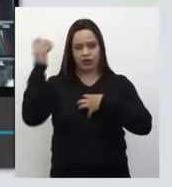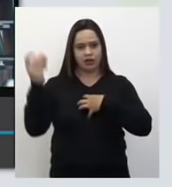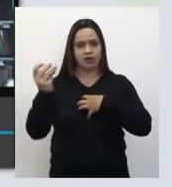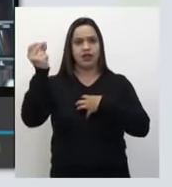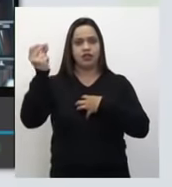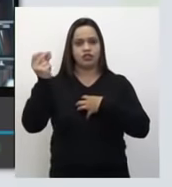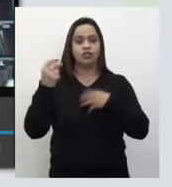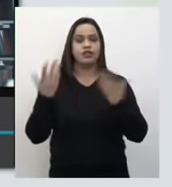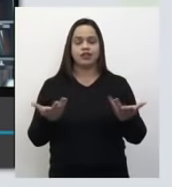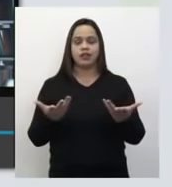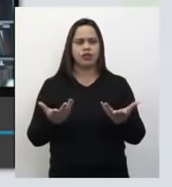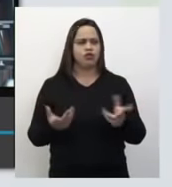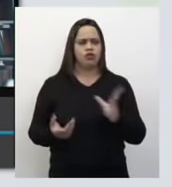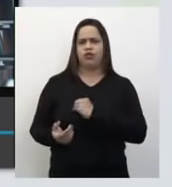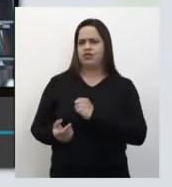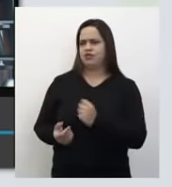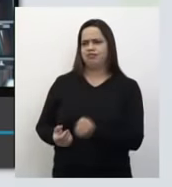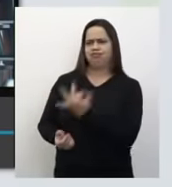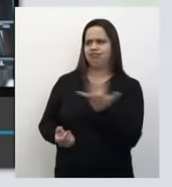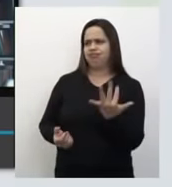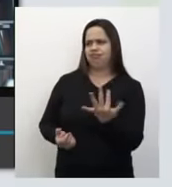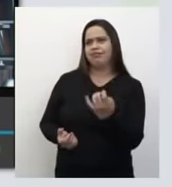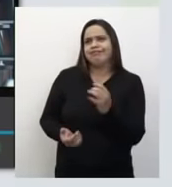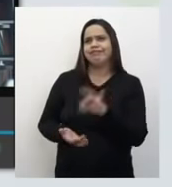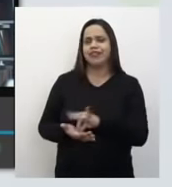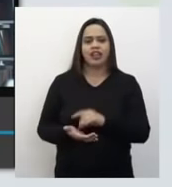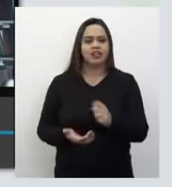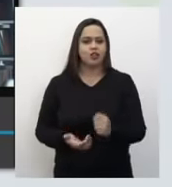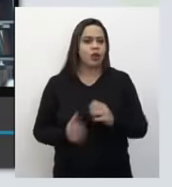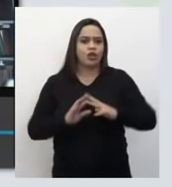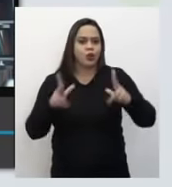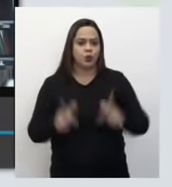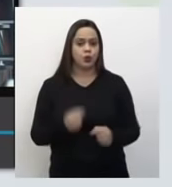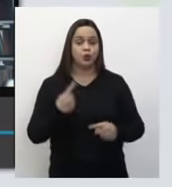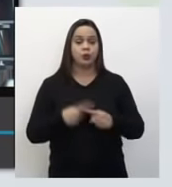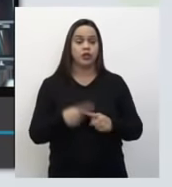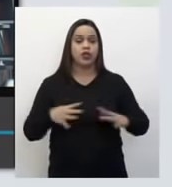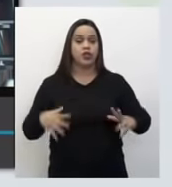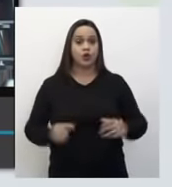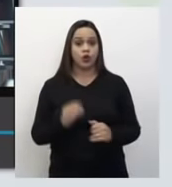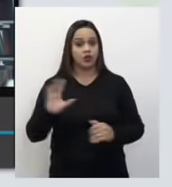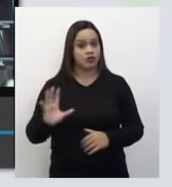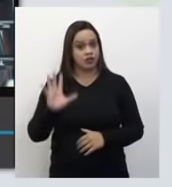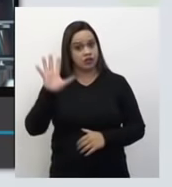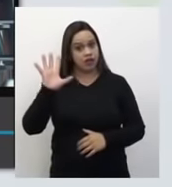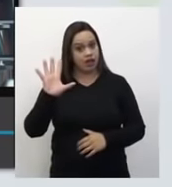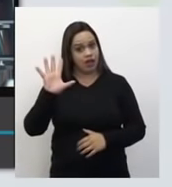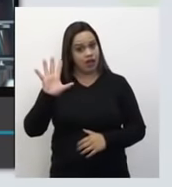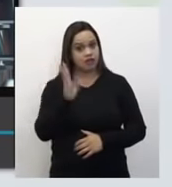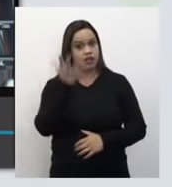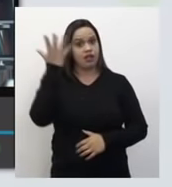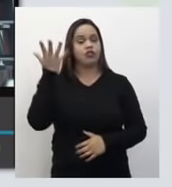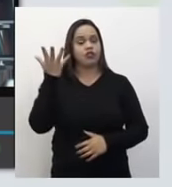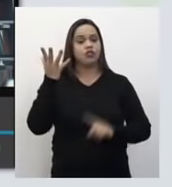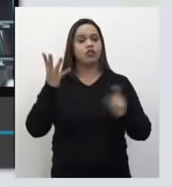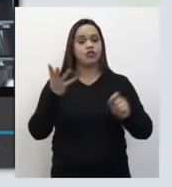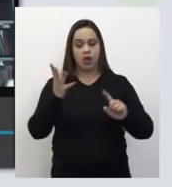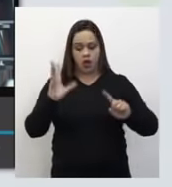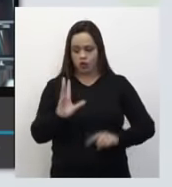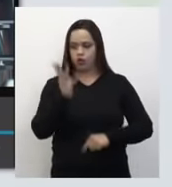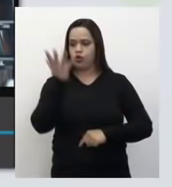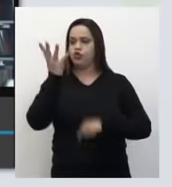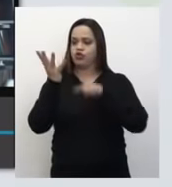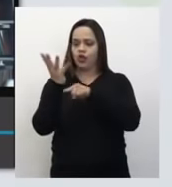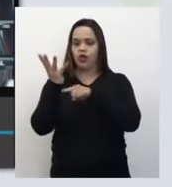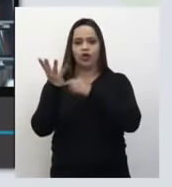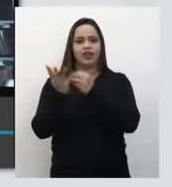na verdade quase tudo, assim. É que todas as soluções que a gente dá para os problemas, muitas vezes criam problemas novos. E